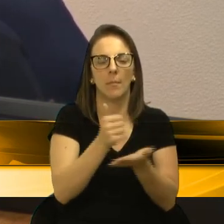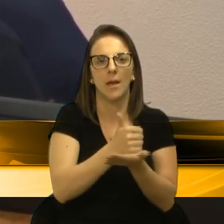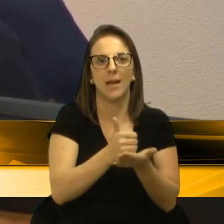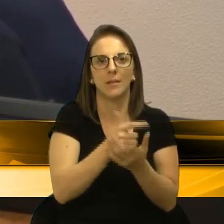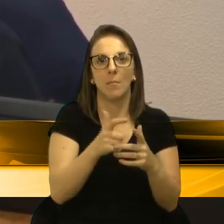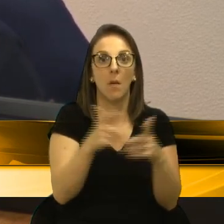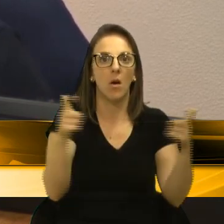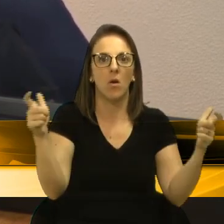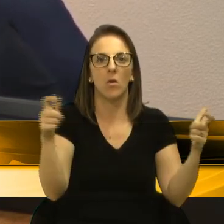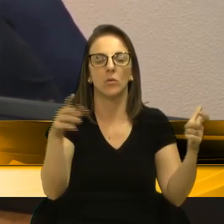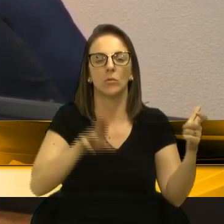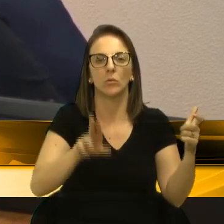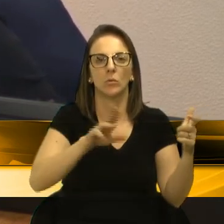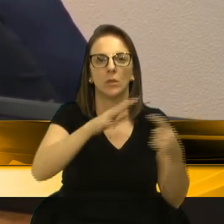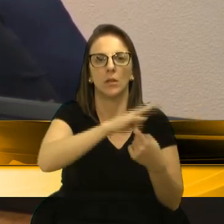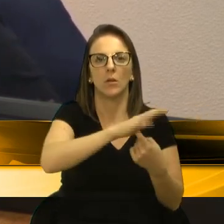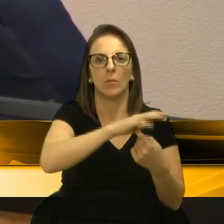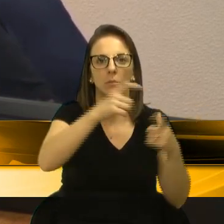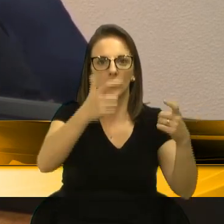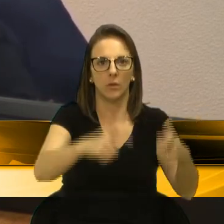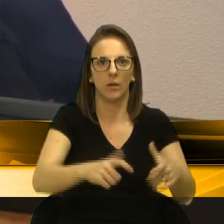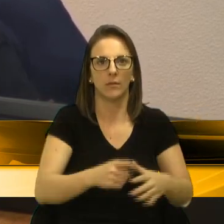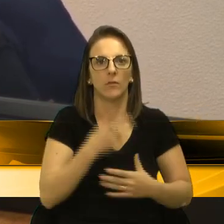Redação acrescida pelo Decreto